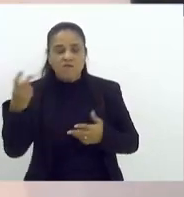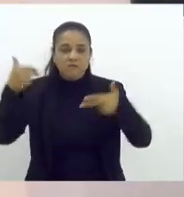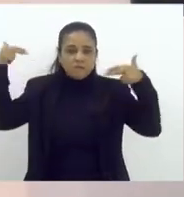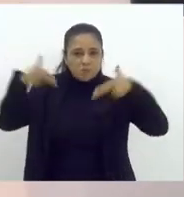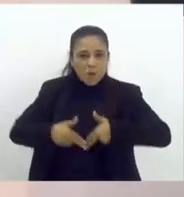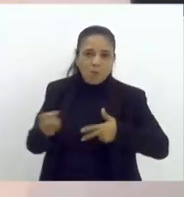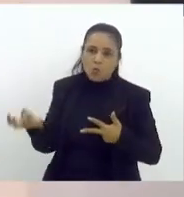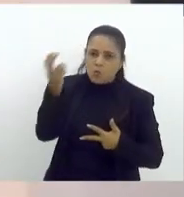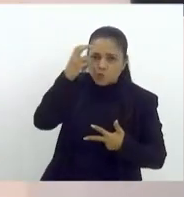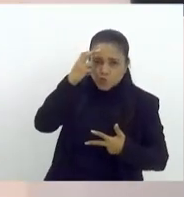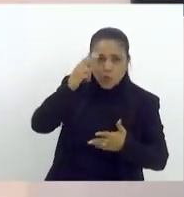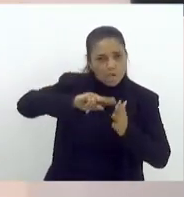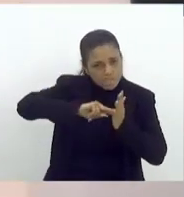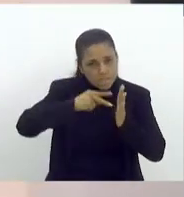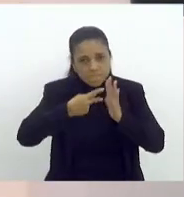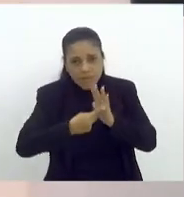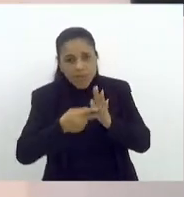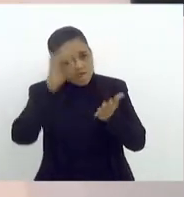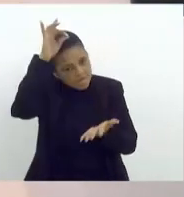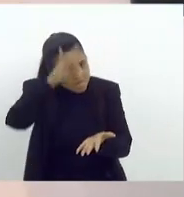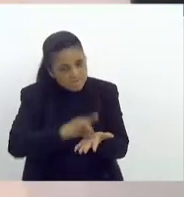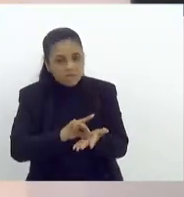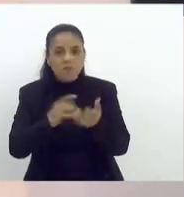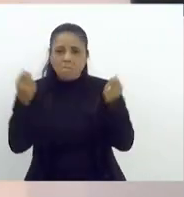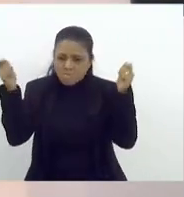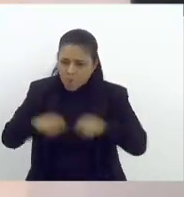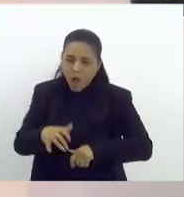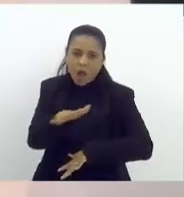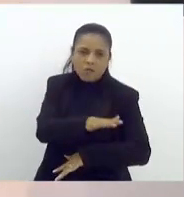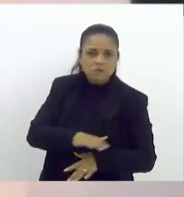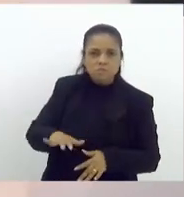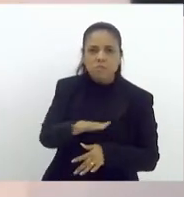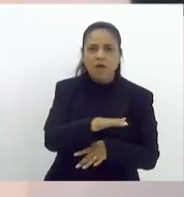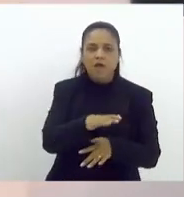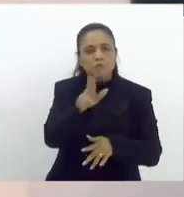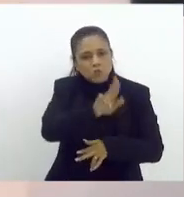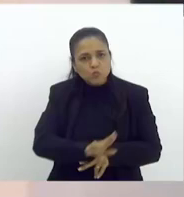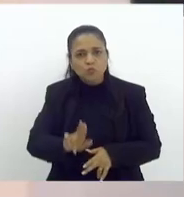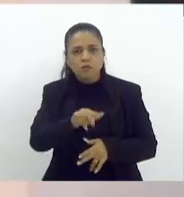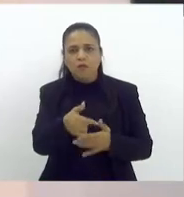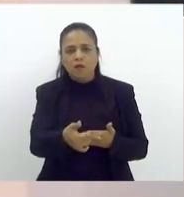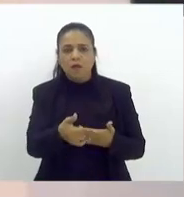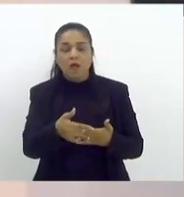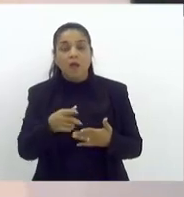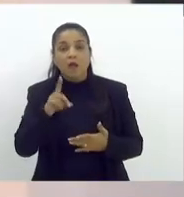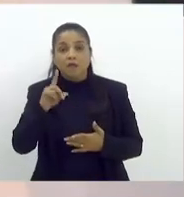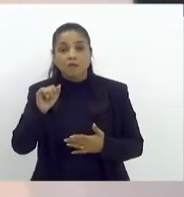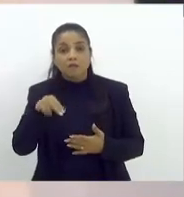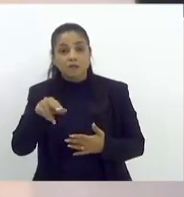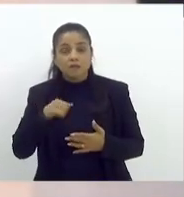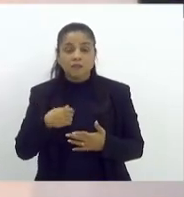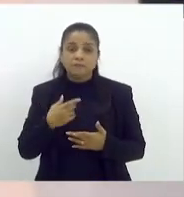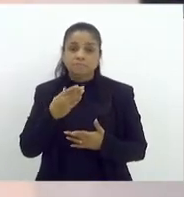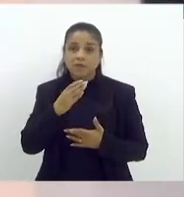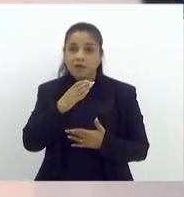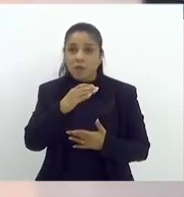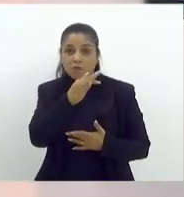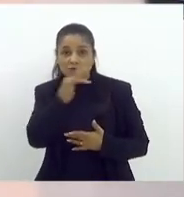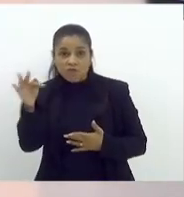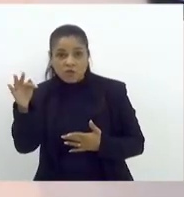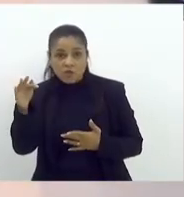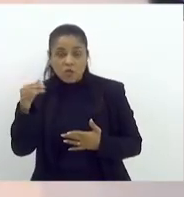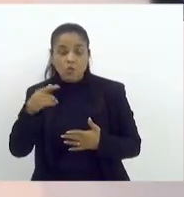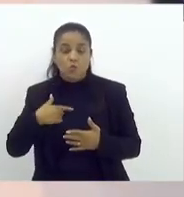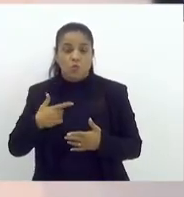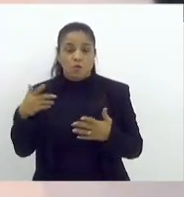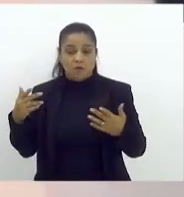Hop é uma cultura que é legítima e que a gente pode ocupar certas espaços como a Dani falou pô teve uma batalha em Cabo Frio invadida tiro e não